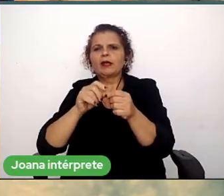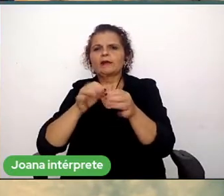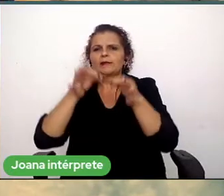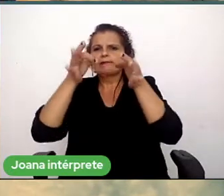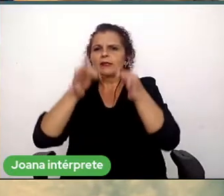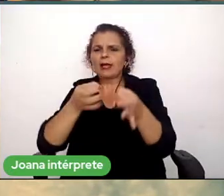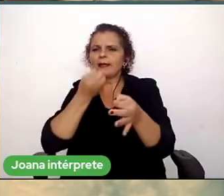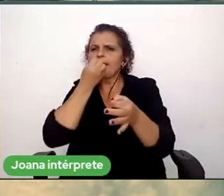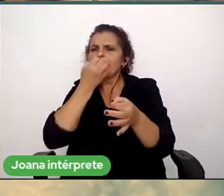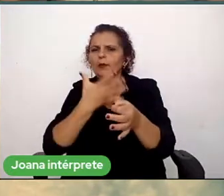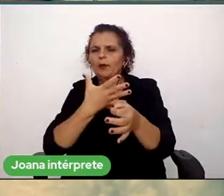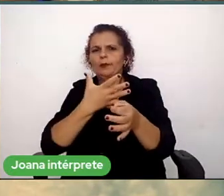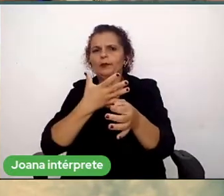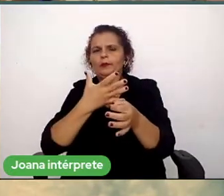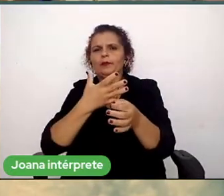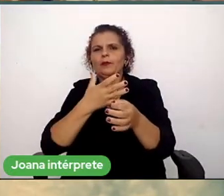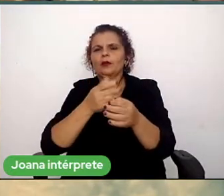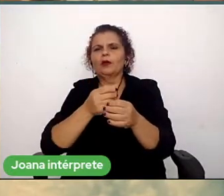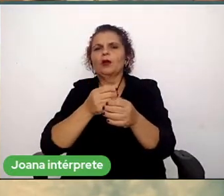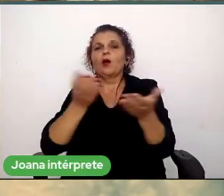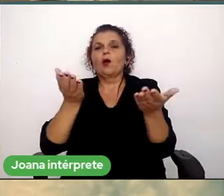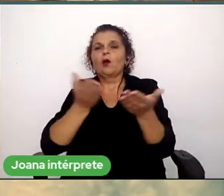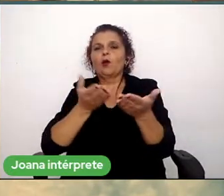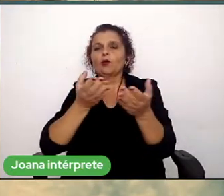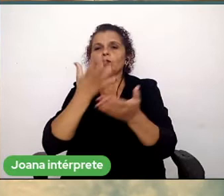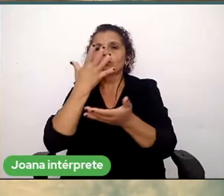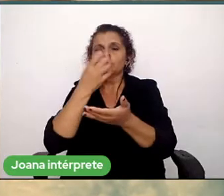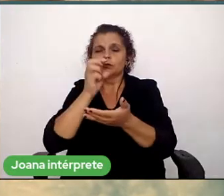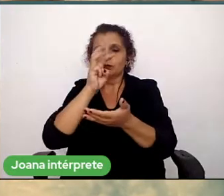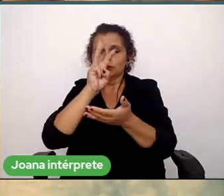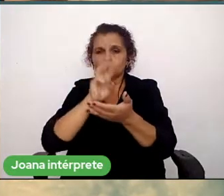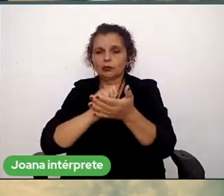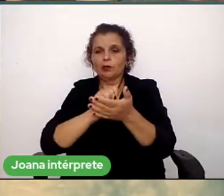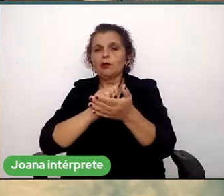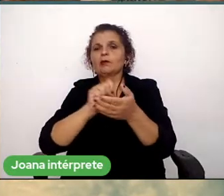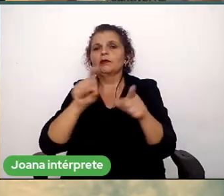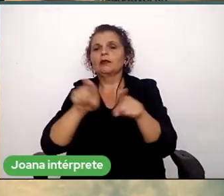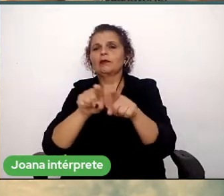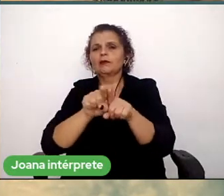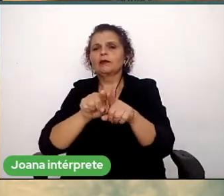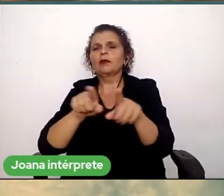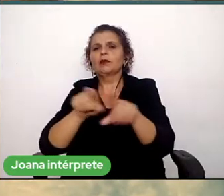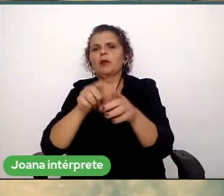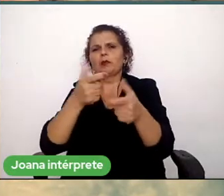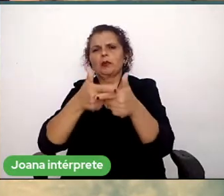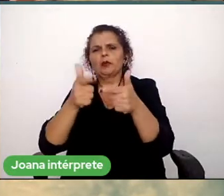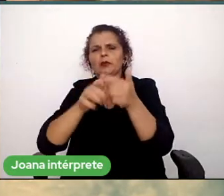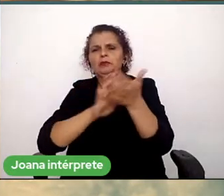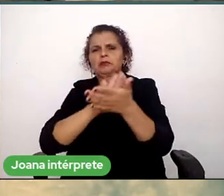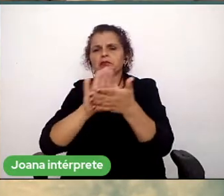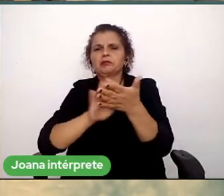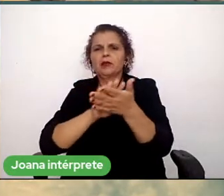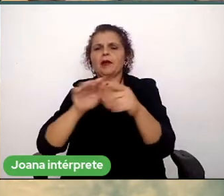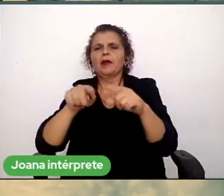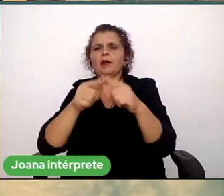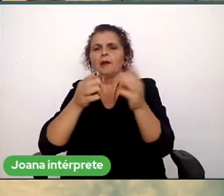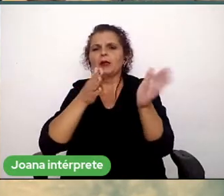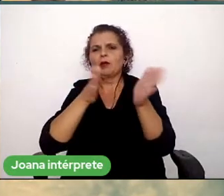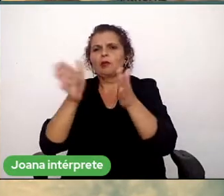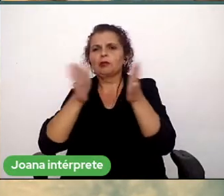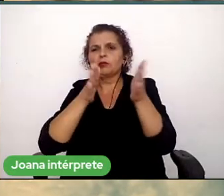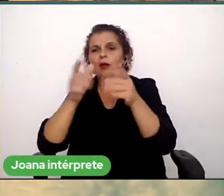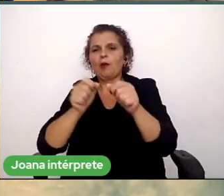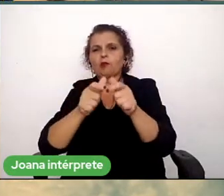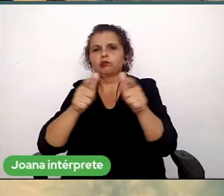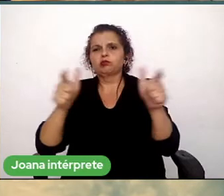então por exemplo Hoje não só tem produção tá rodando sem grandes problemas mas eu tenho uma Projeção de aumento